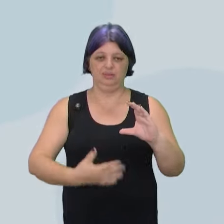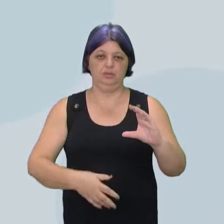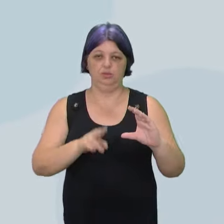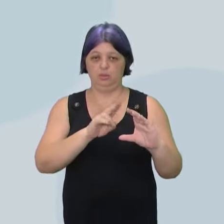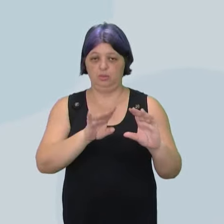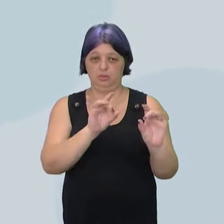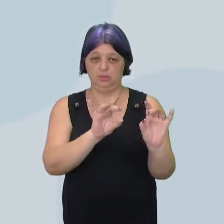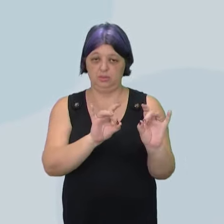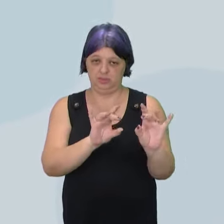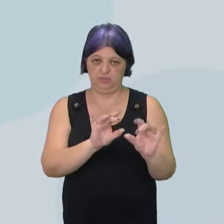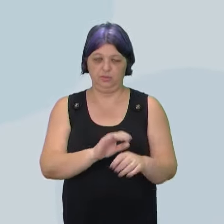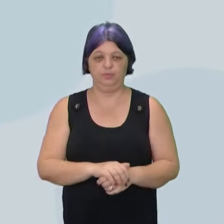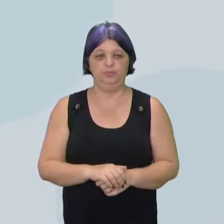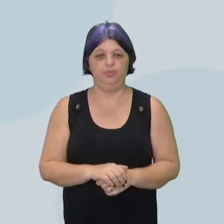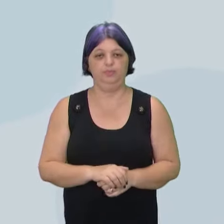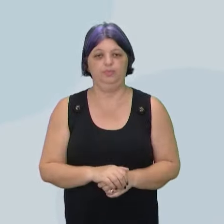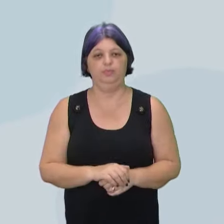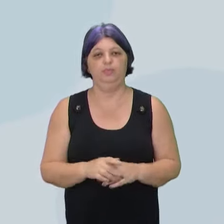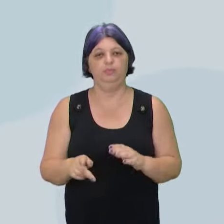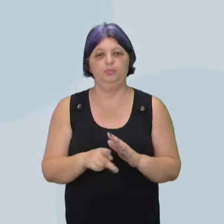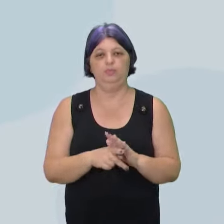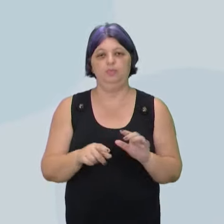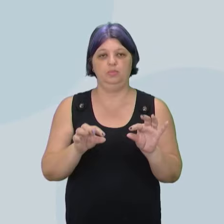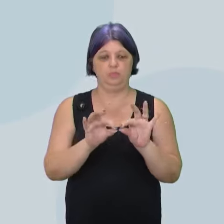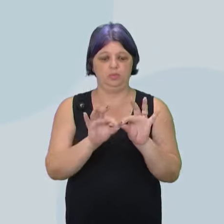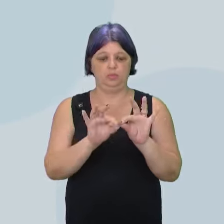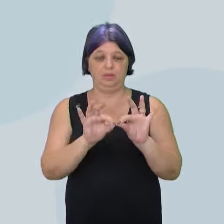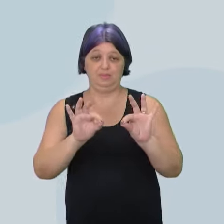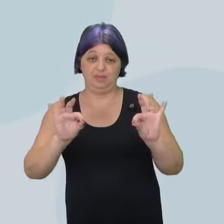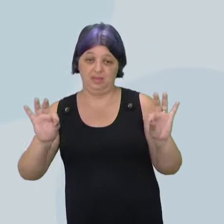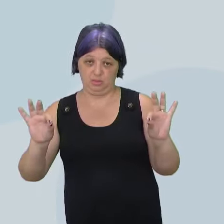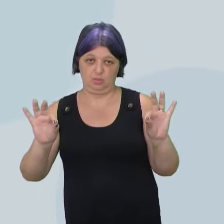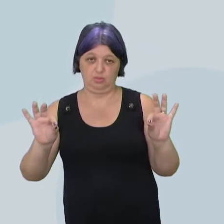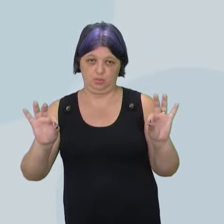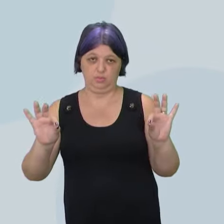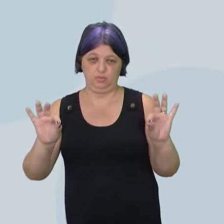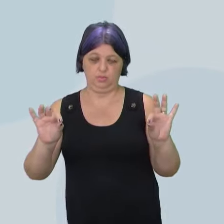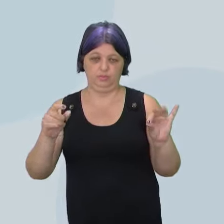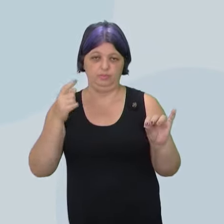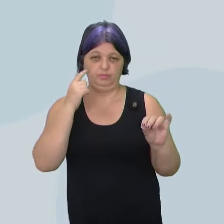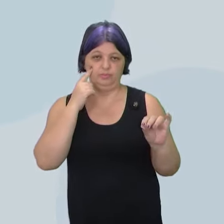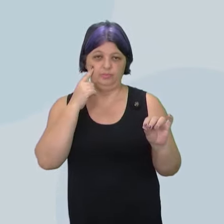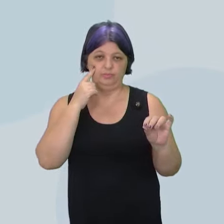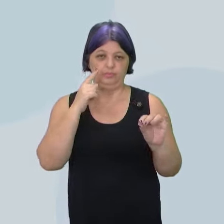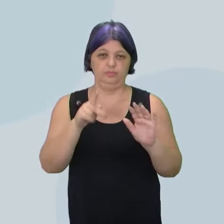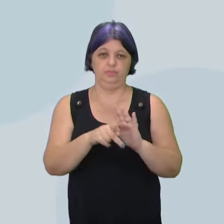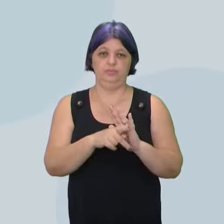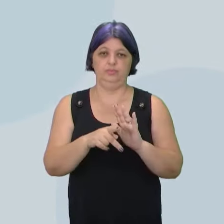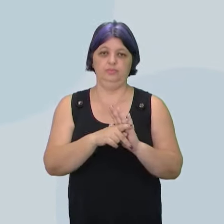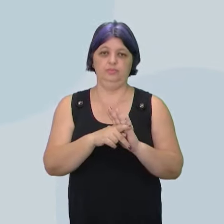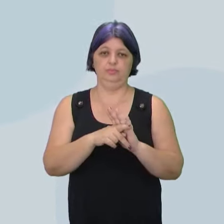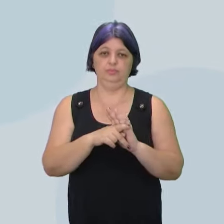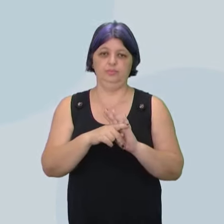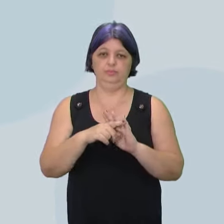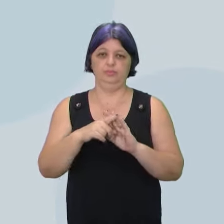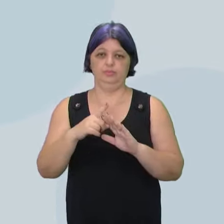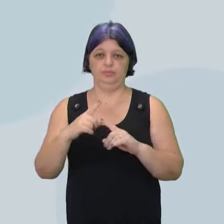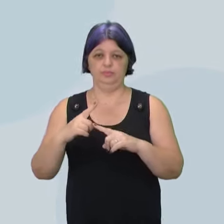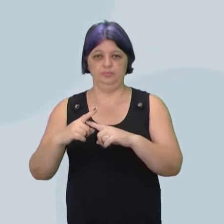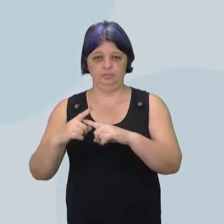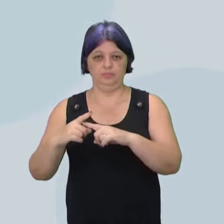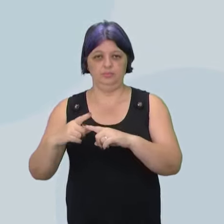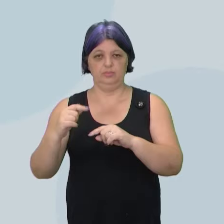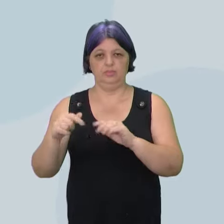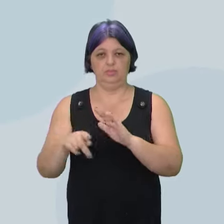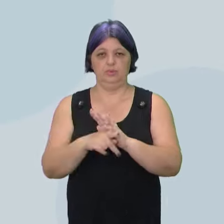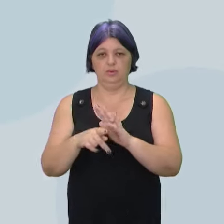especiais. Então, a gente vai chamar de comprimento da onda, quando, usando essa letra grega aqui, o lambda, o tamanho de uma onda